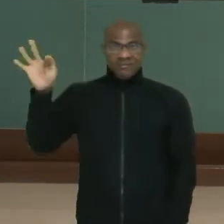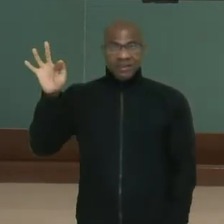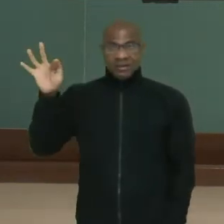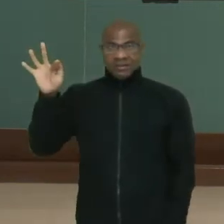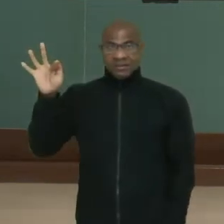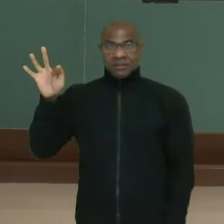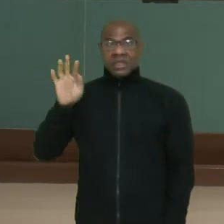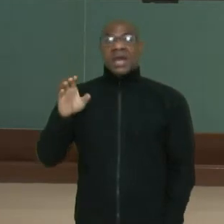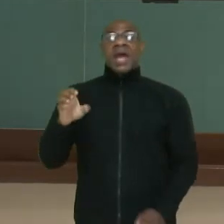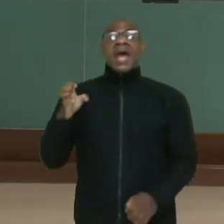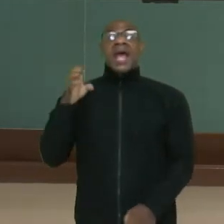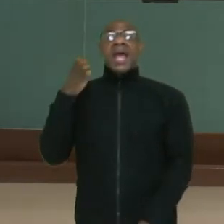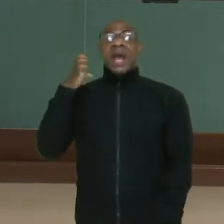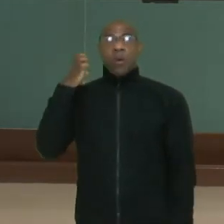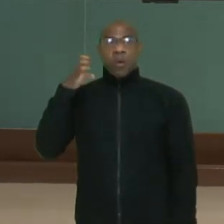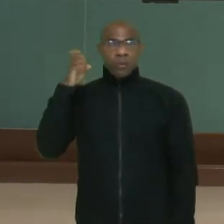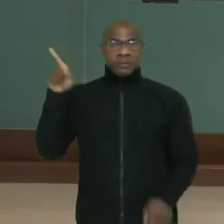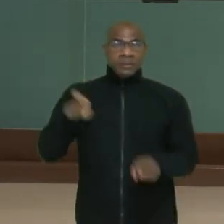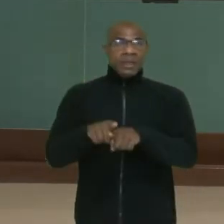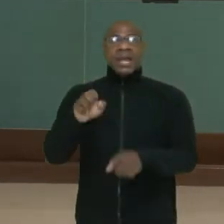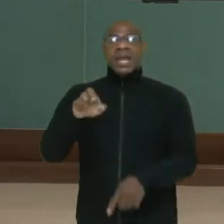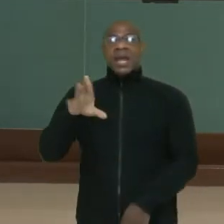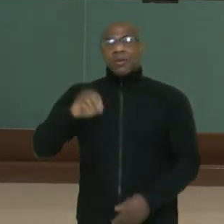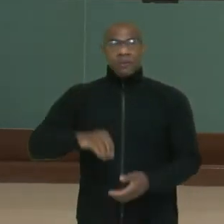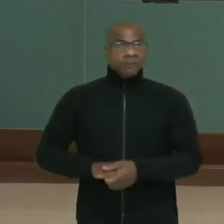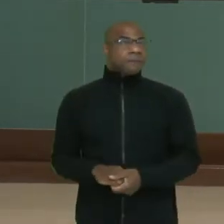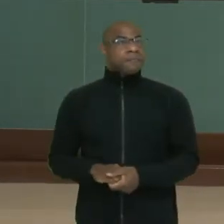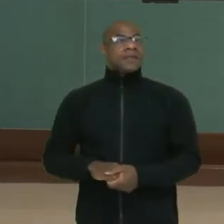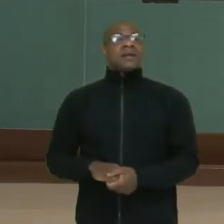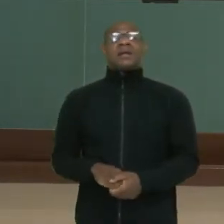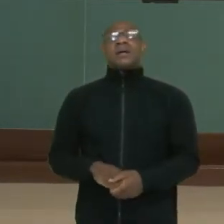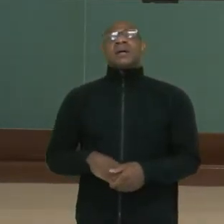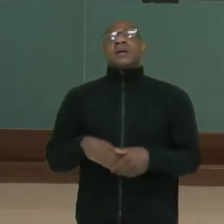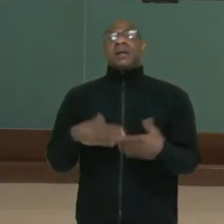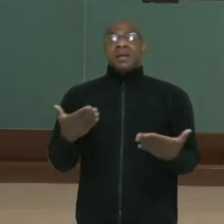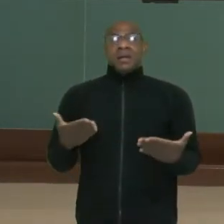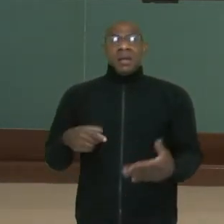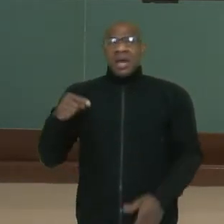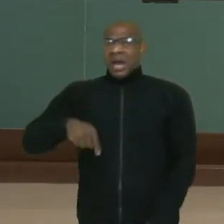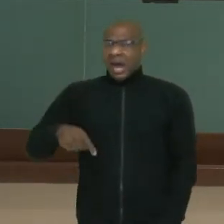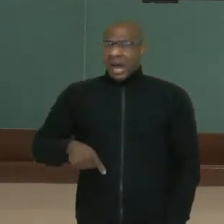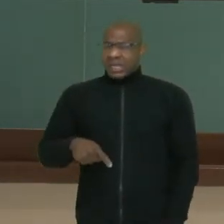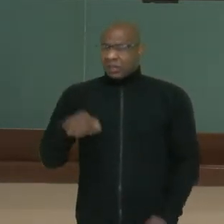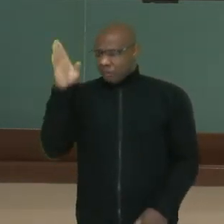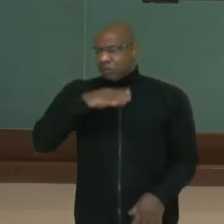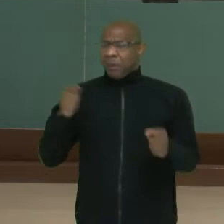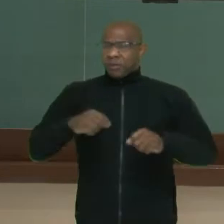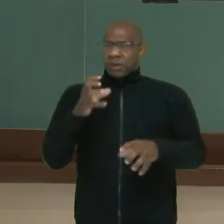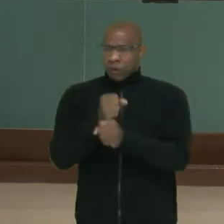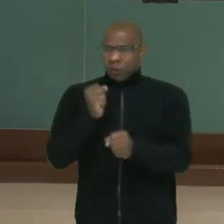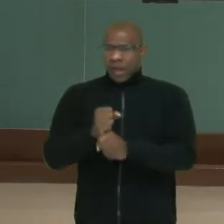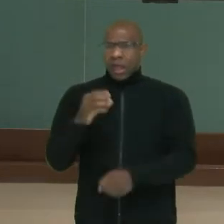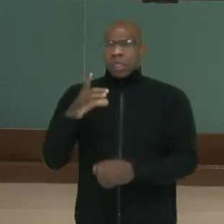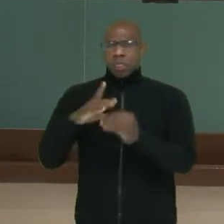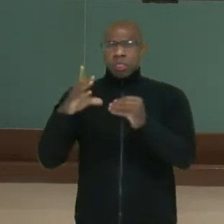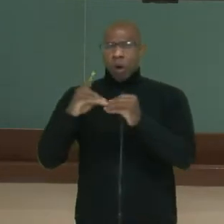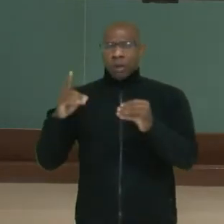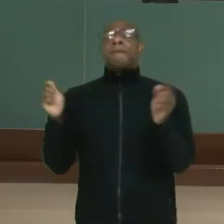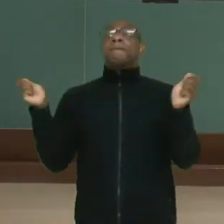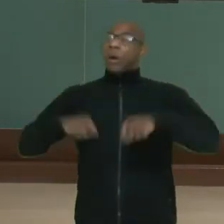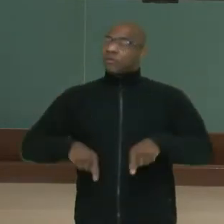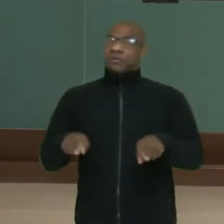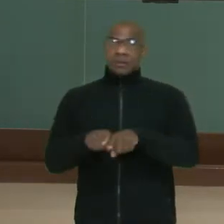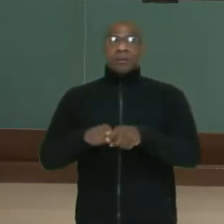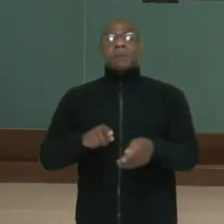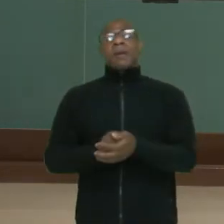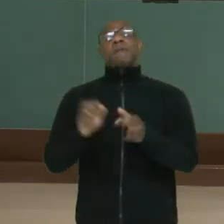euro. Então, mesma unidade. Ah, mas aqui no Brasil a gente não pode fazer uma conta em dólar? Claro que pode, só que daí tanto juro